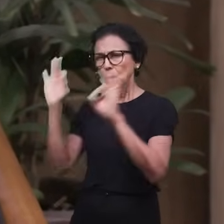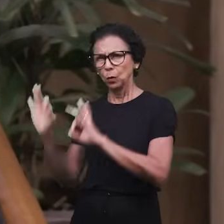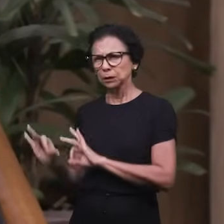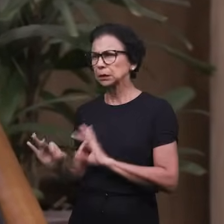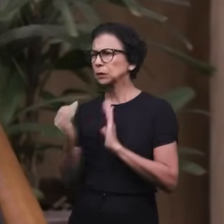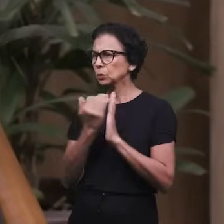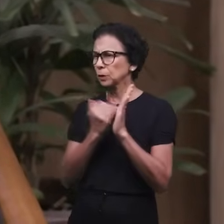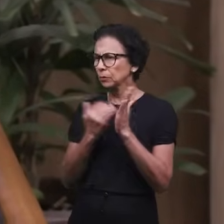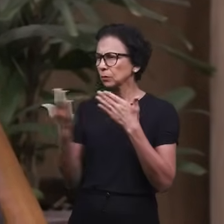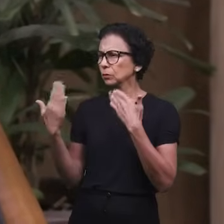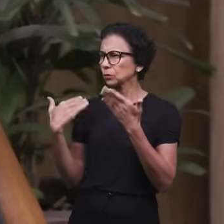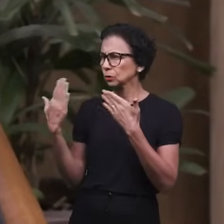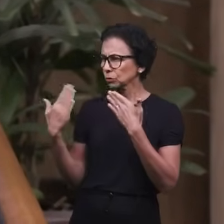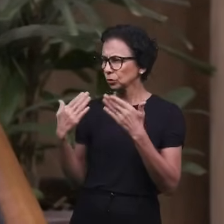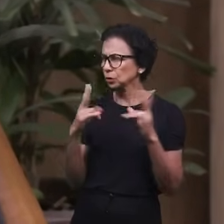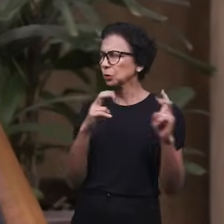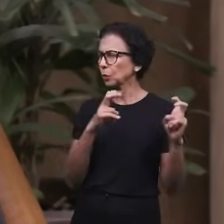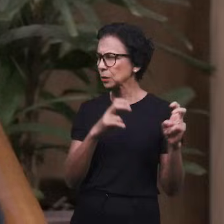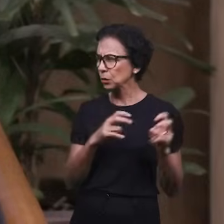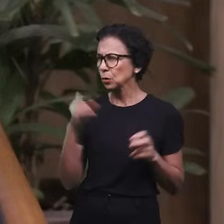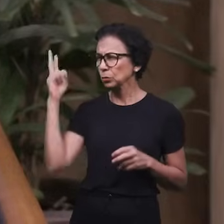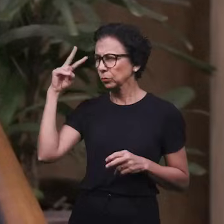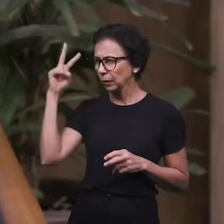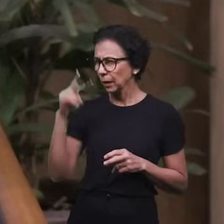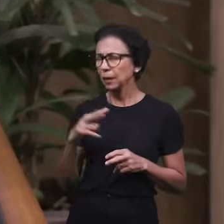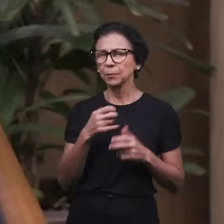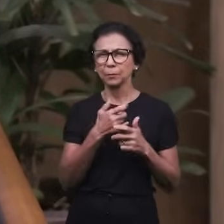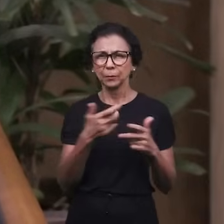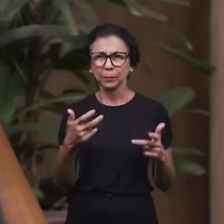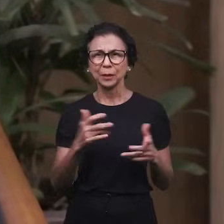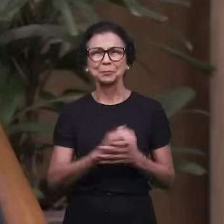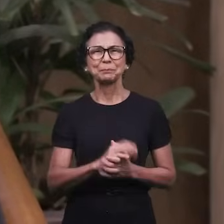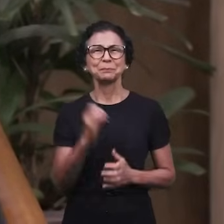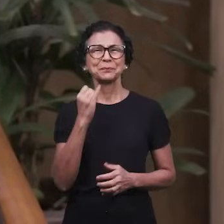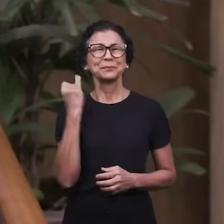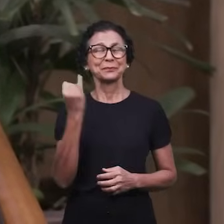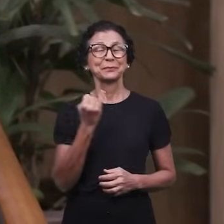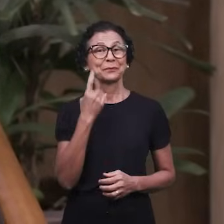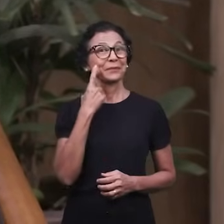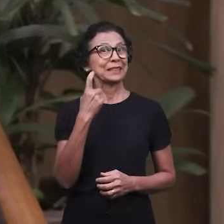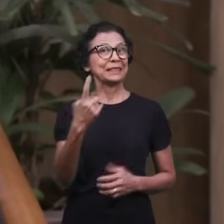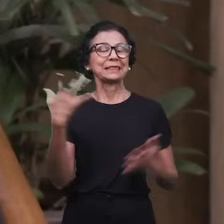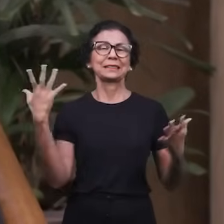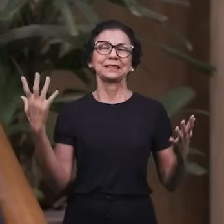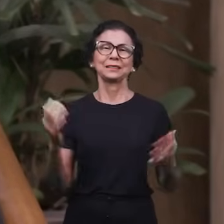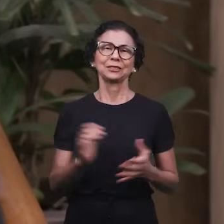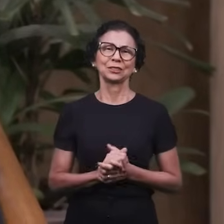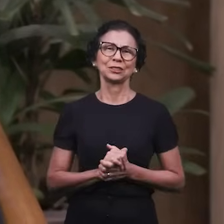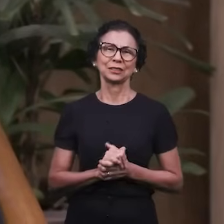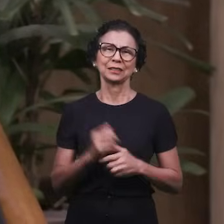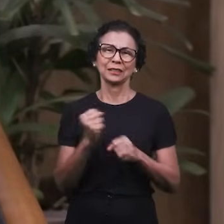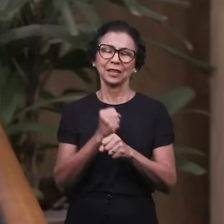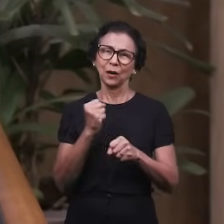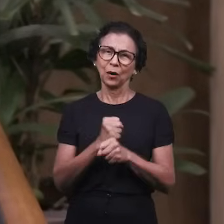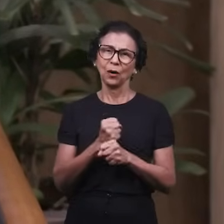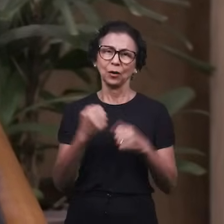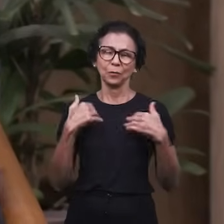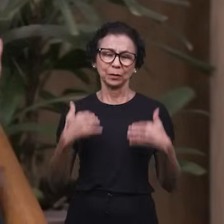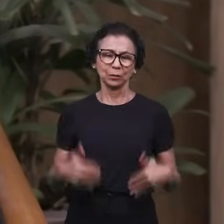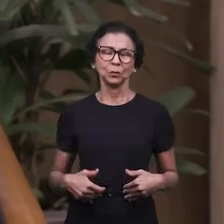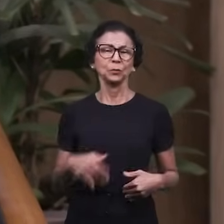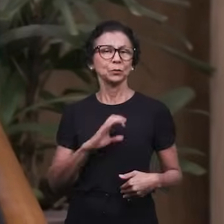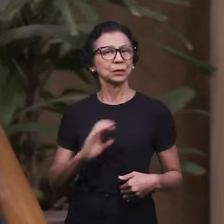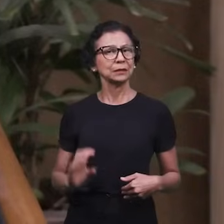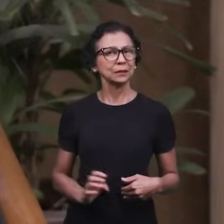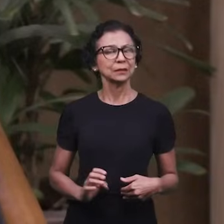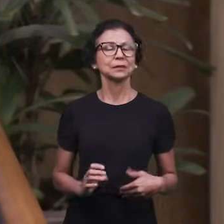vamos discutir um pouquinho sobre isso, como é que foi falado, aquele aspecto, aquele outro aspecto. Isso é muito interessante, isso é obra, isso é corpo, isso é a experiência que